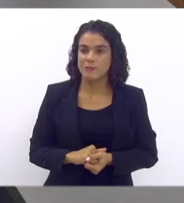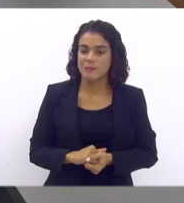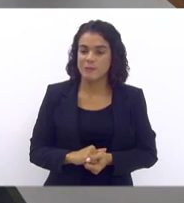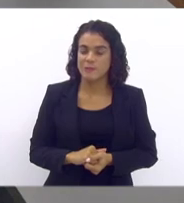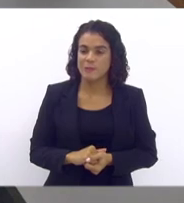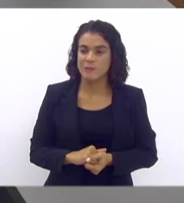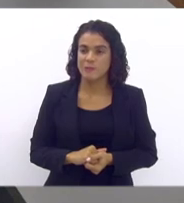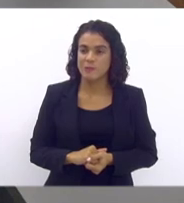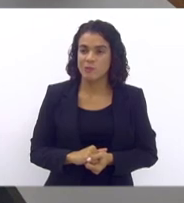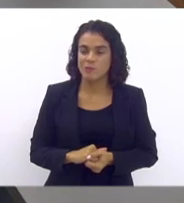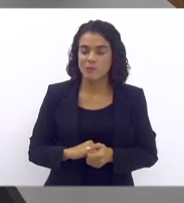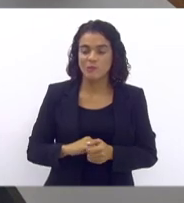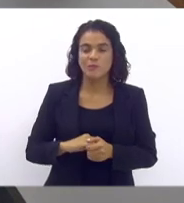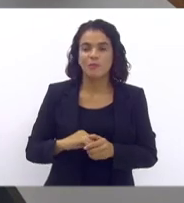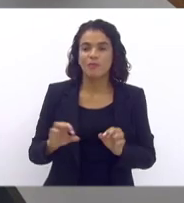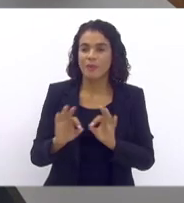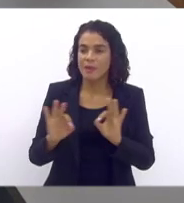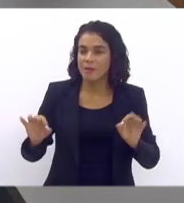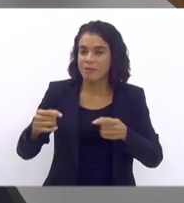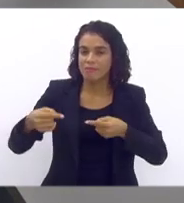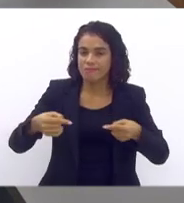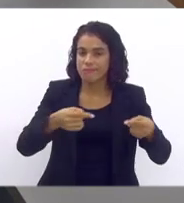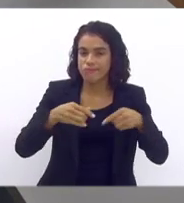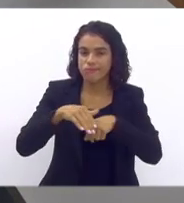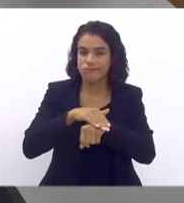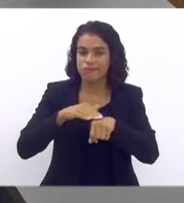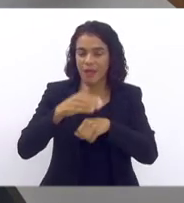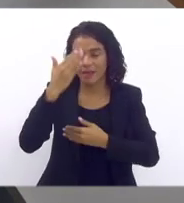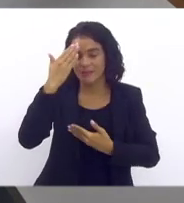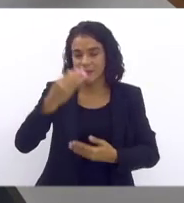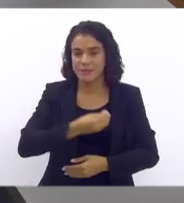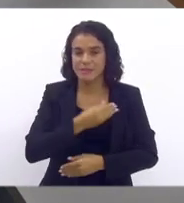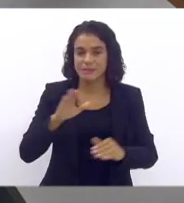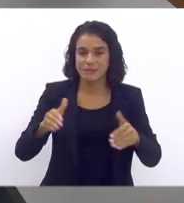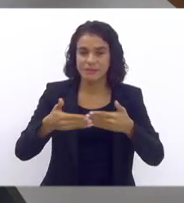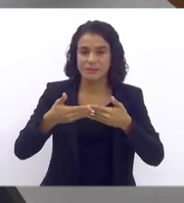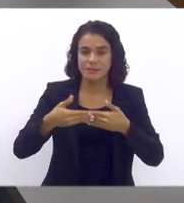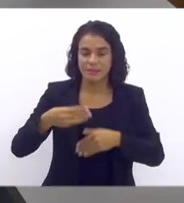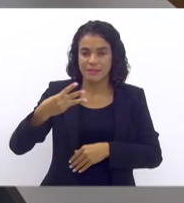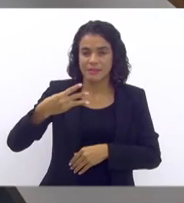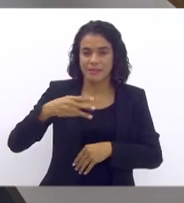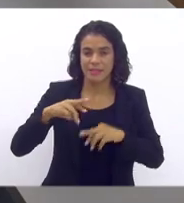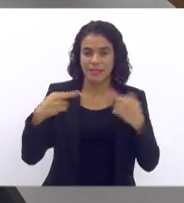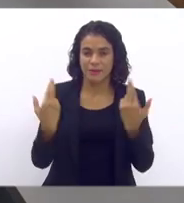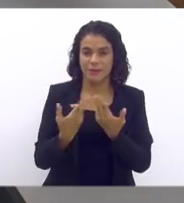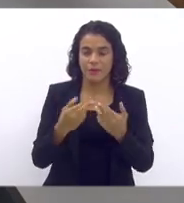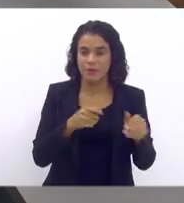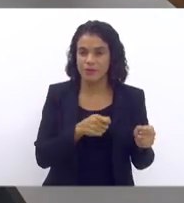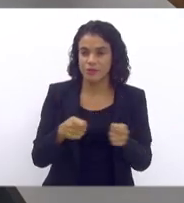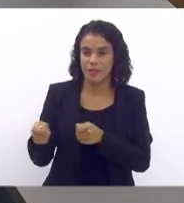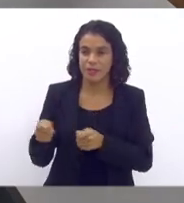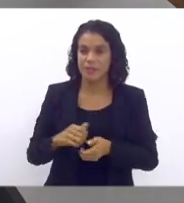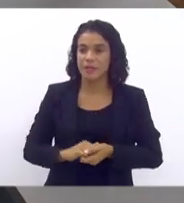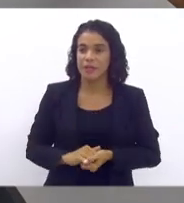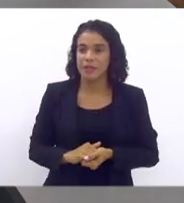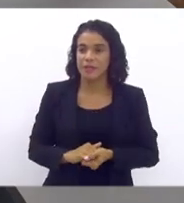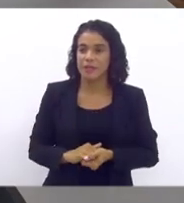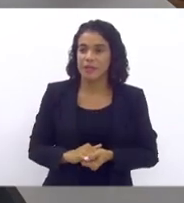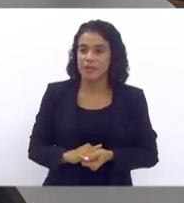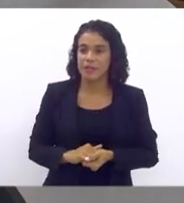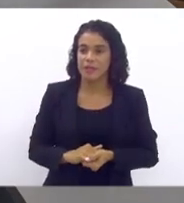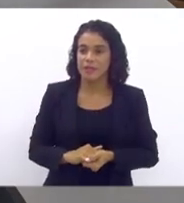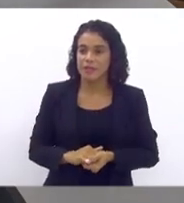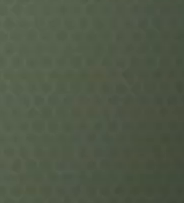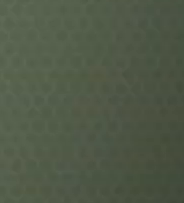obrigado então nada mais a verend a tratar gostaria de agradecer a presença de todos está encerrada a terceira reunião ordinária pass entendeu